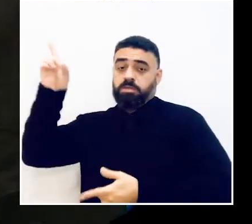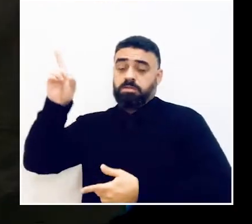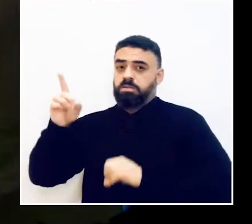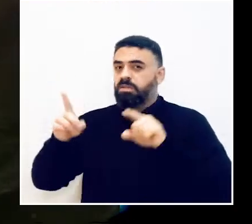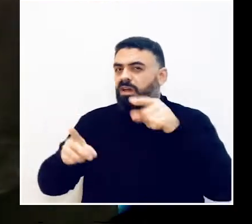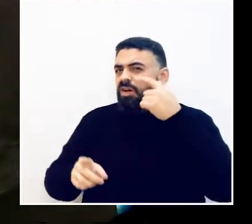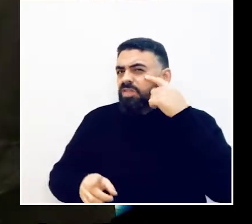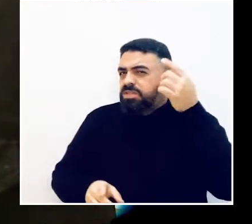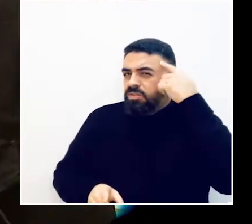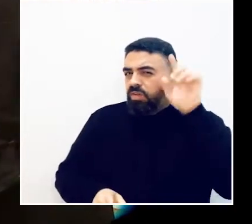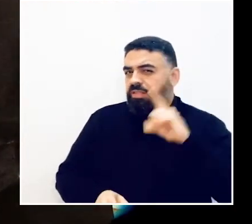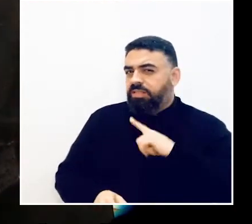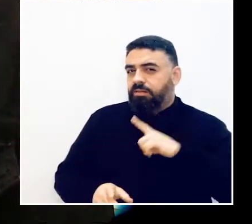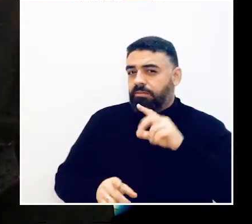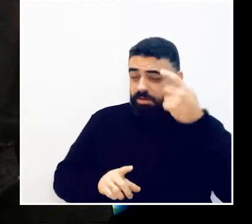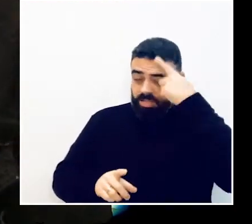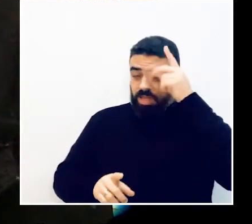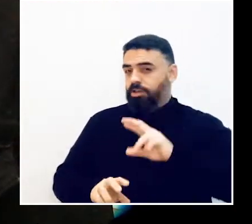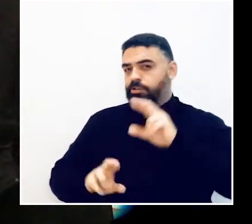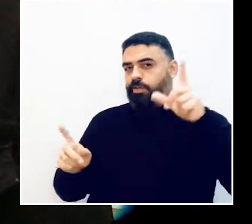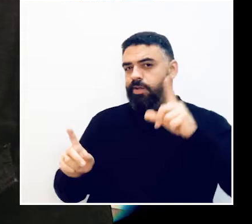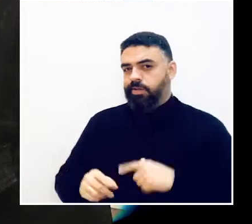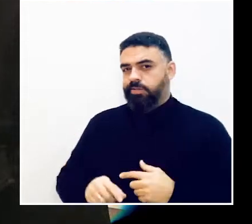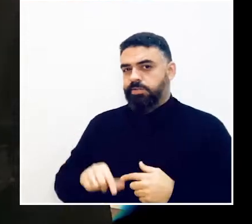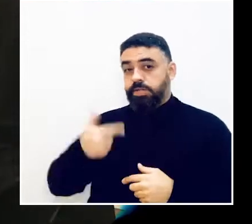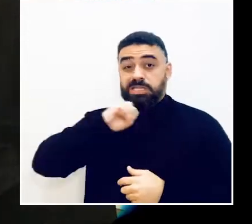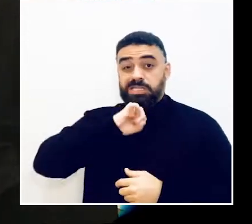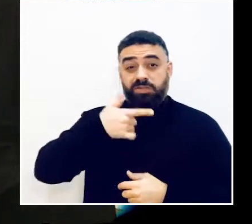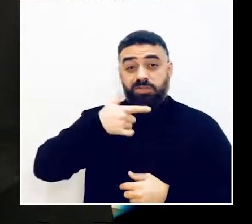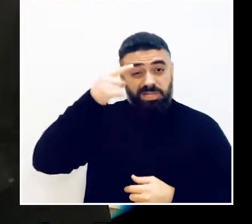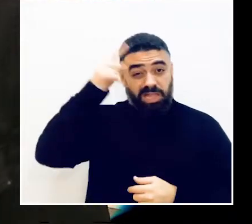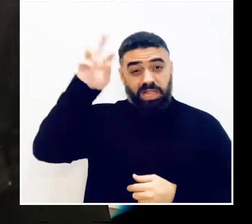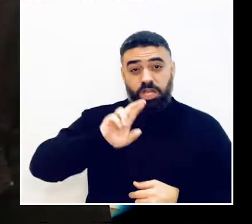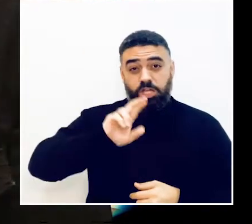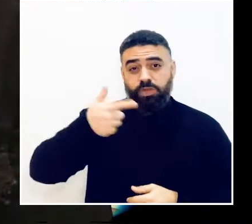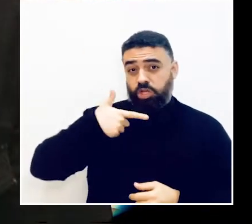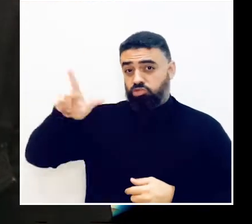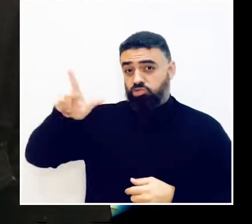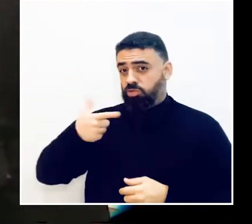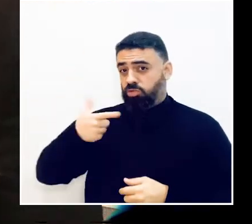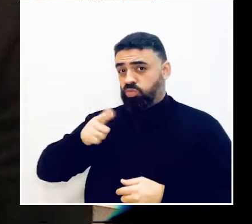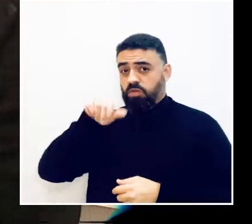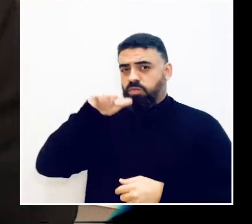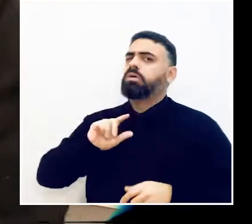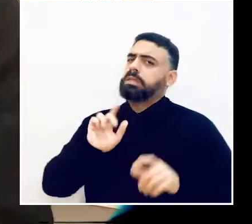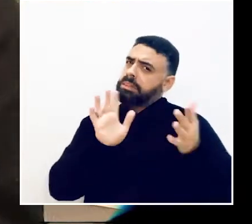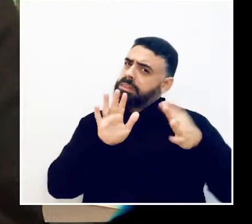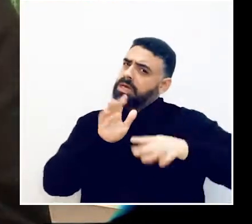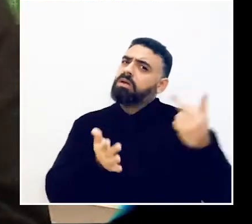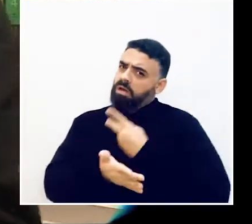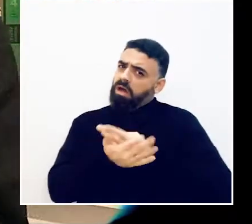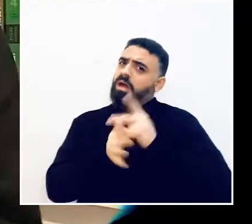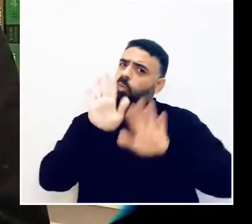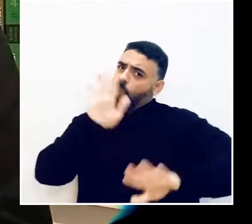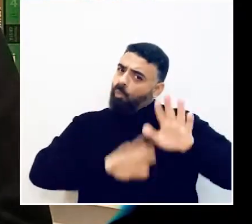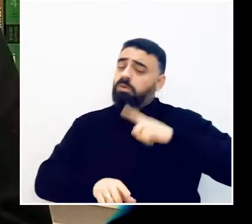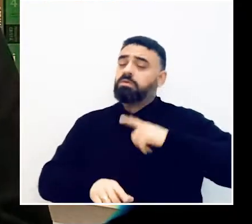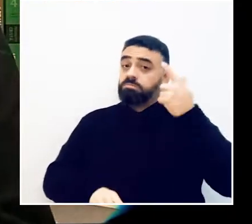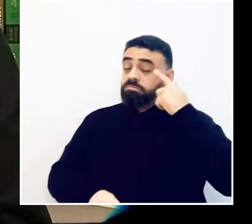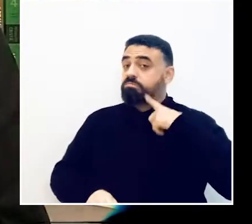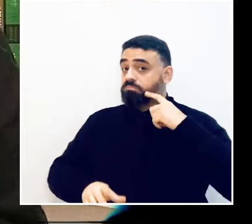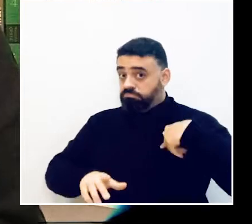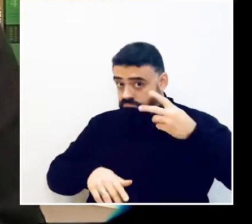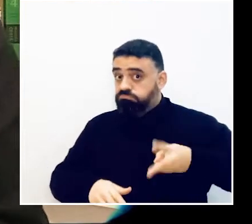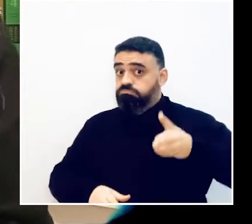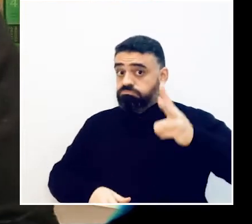E se teve uma ideia que ninguém nunca teve, muito provavelmente está errado. Muito provavelmente é algo que não está ali. Por